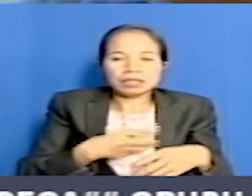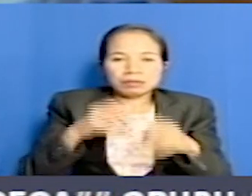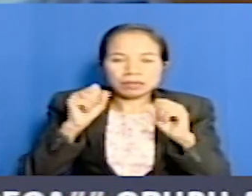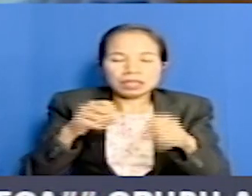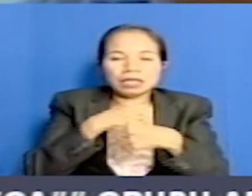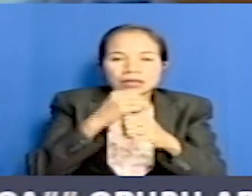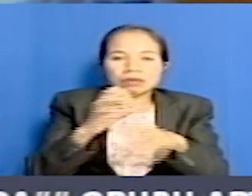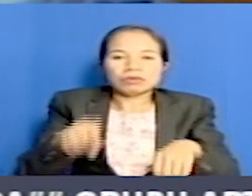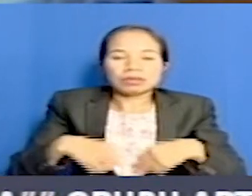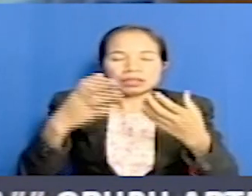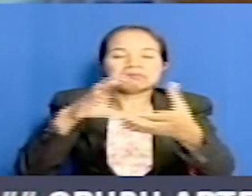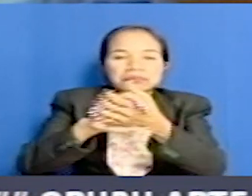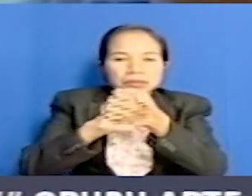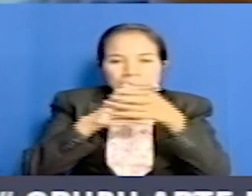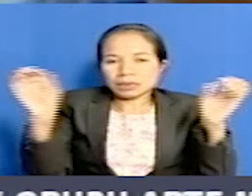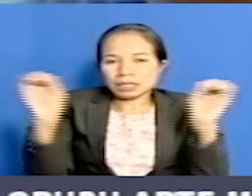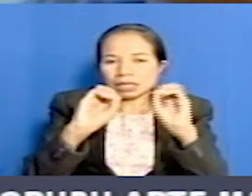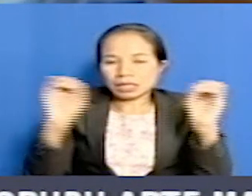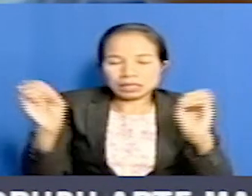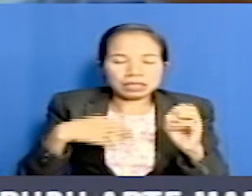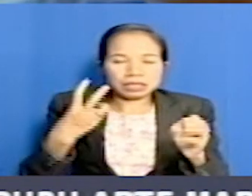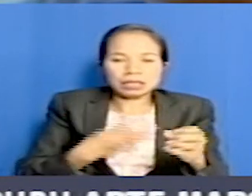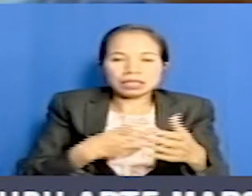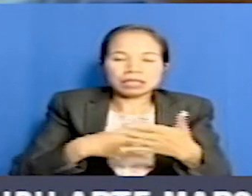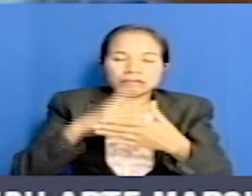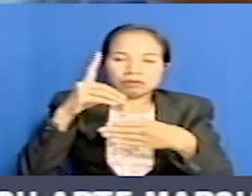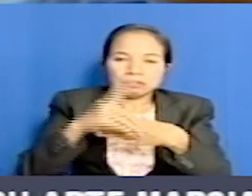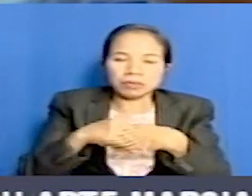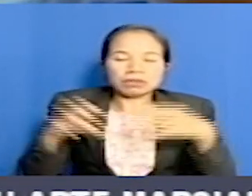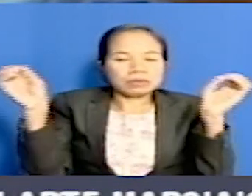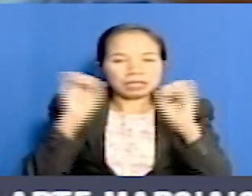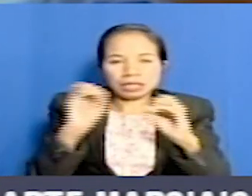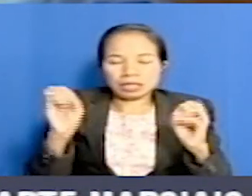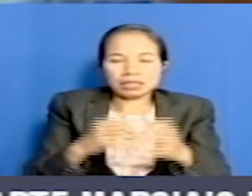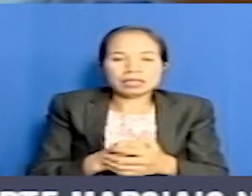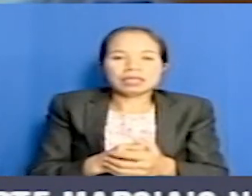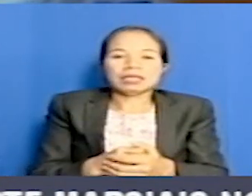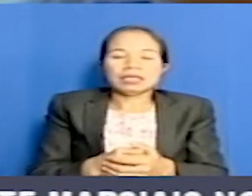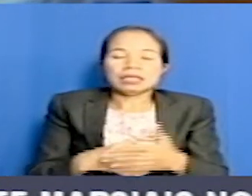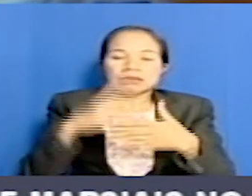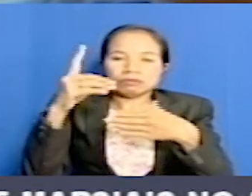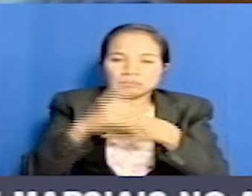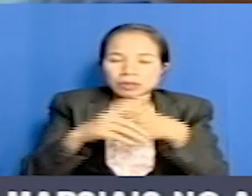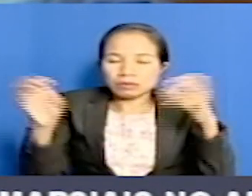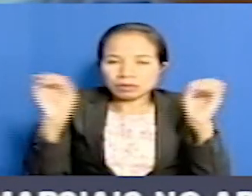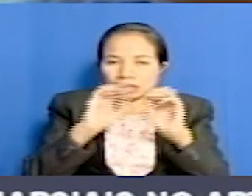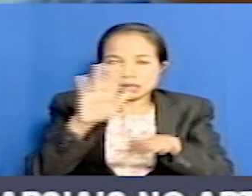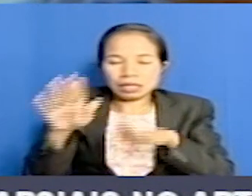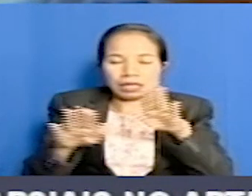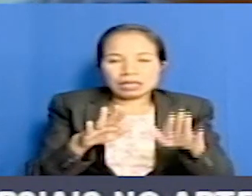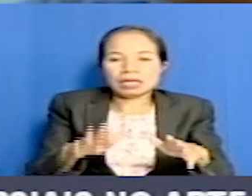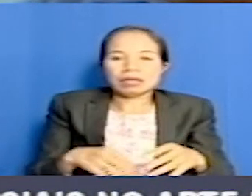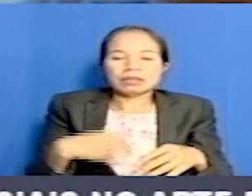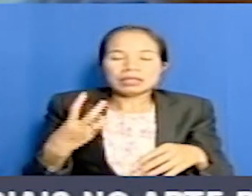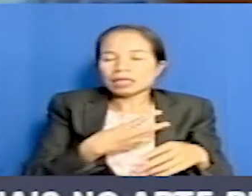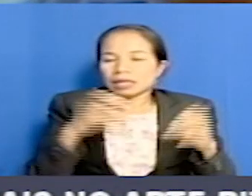paz, la ia e ta desenvolvimento la lao. Por outra parte, paz la desenvolvimento la lao e belemos la